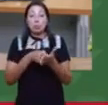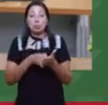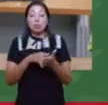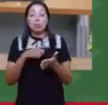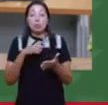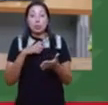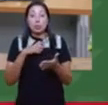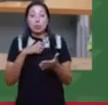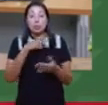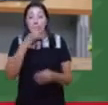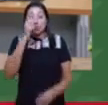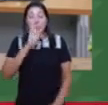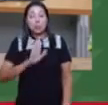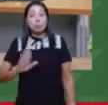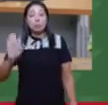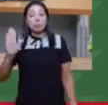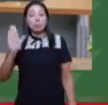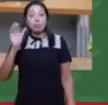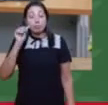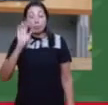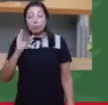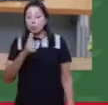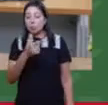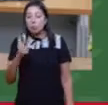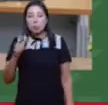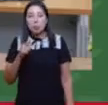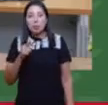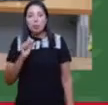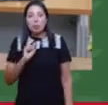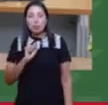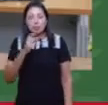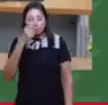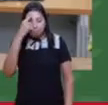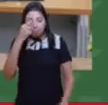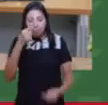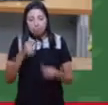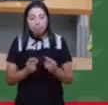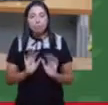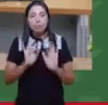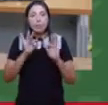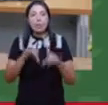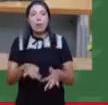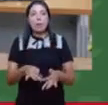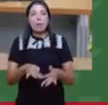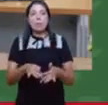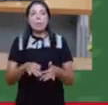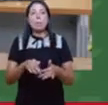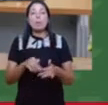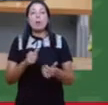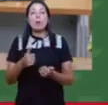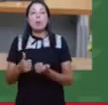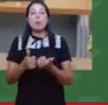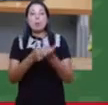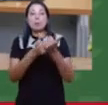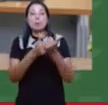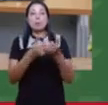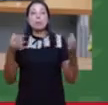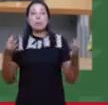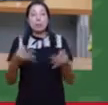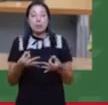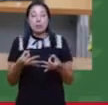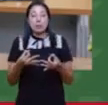de ter candidatas, mas não tem na consolidação final a ocupação